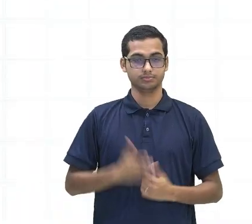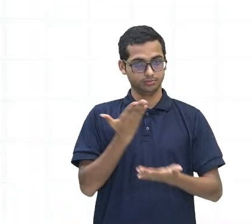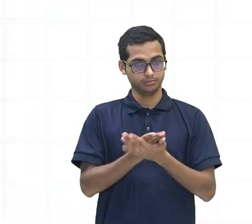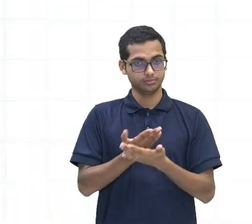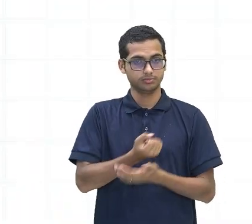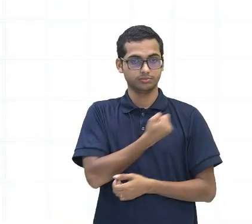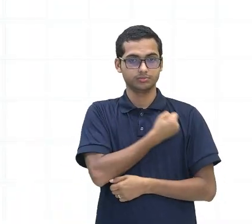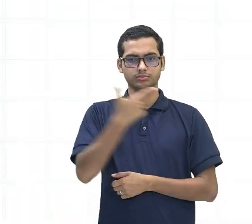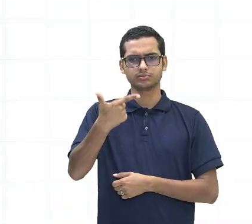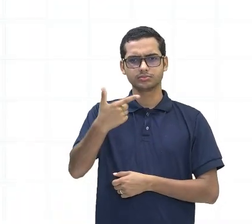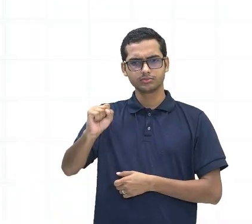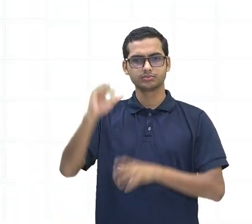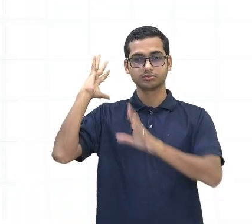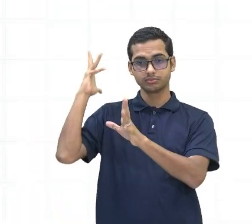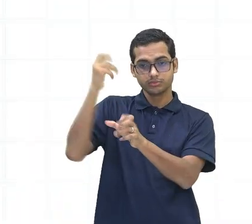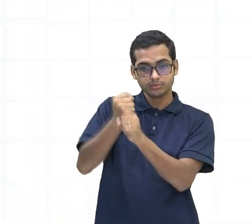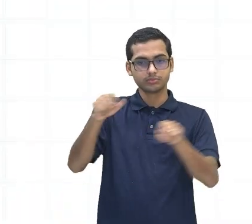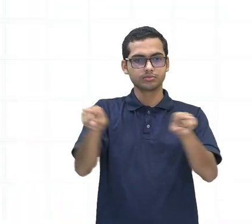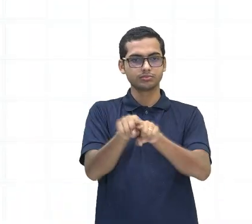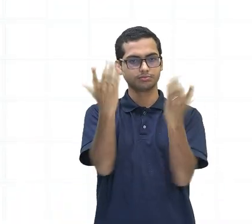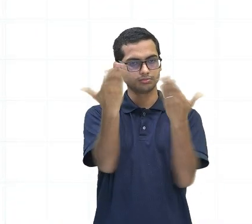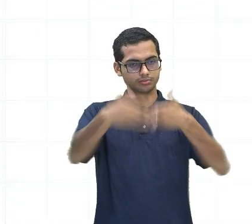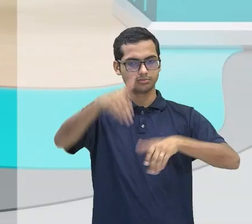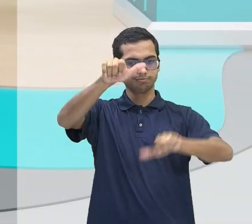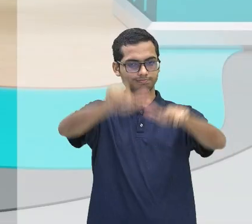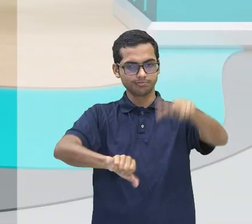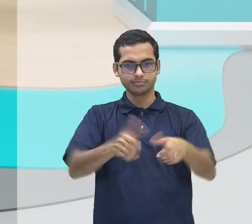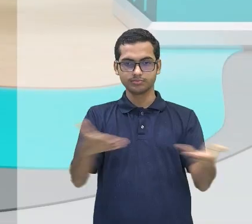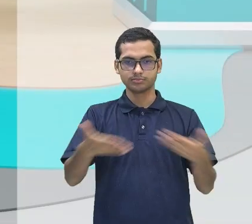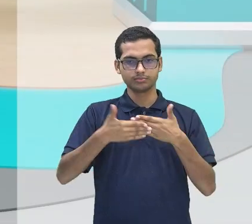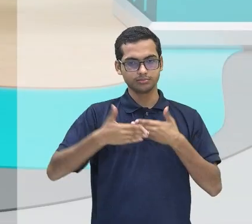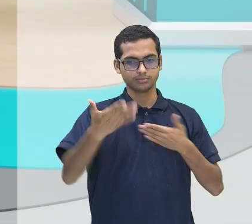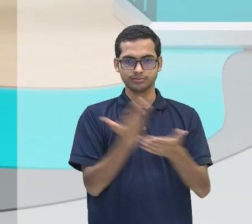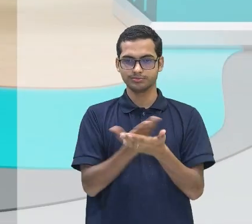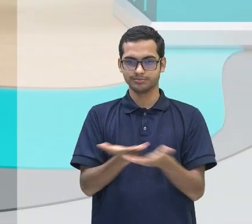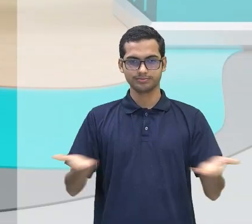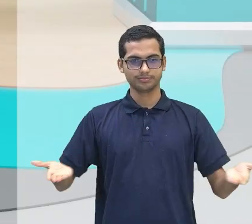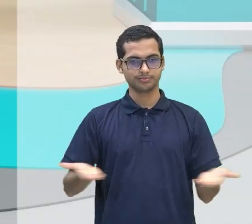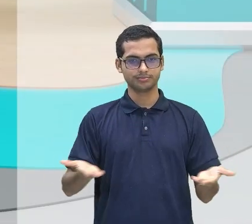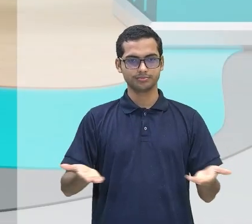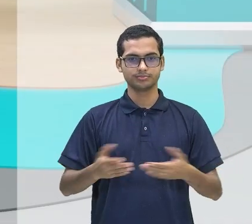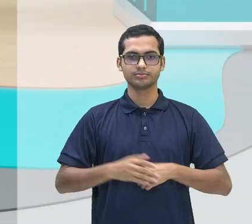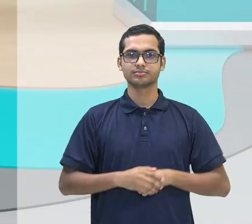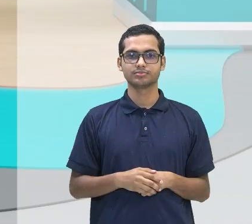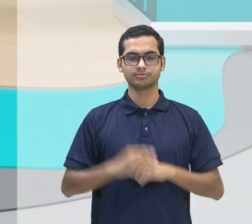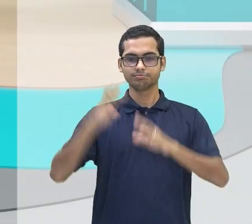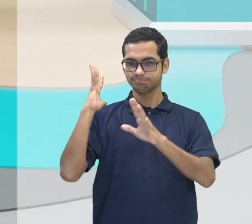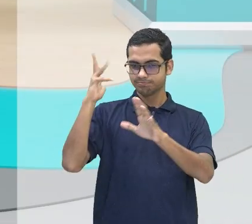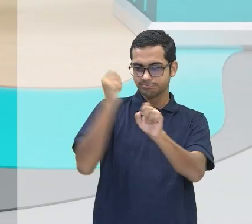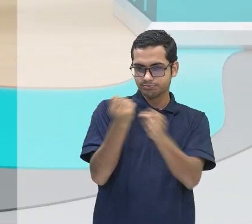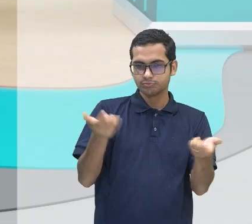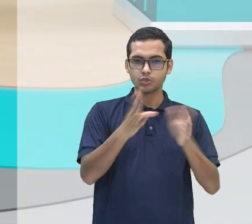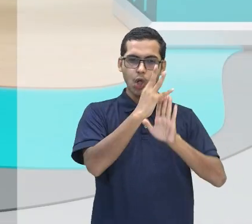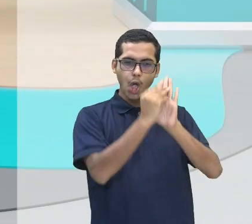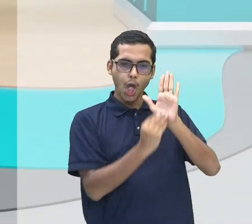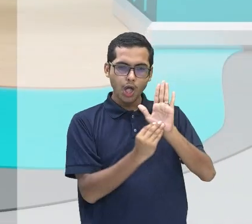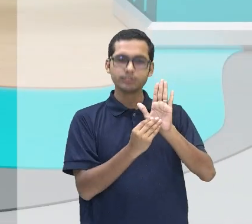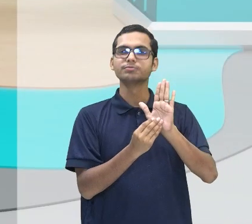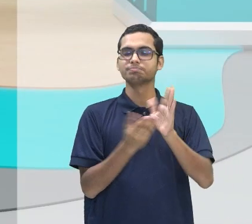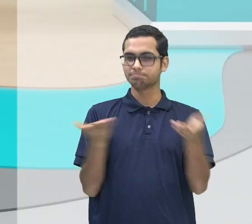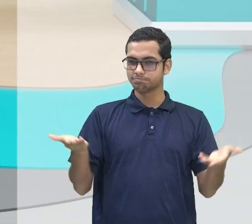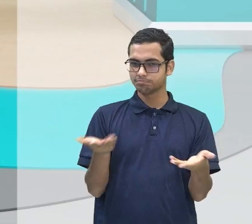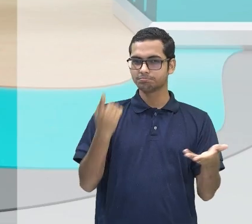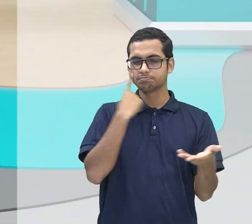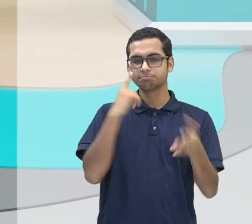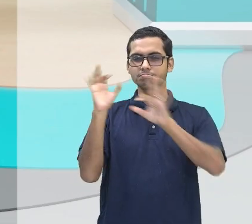Aula 28, Revisão e Avaliação. Muito bem, então vamos iniciar aqui a nossa revisão para a gente ir aí